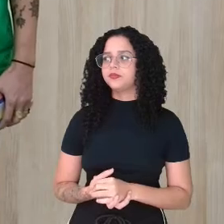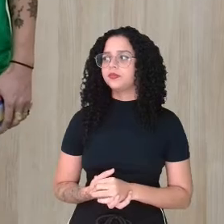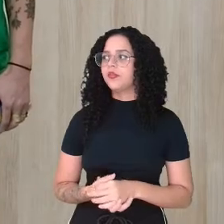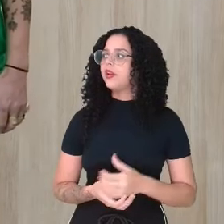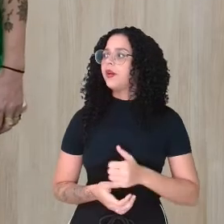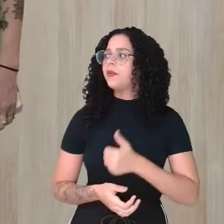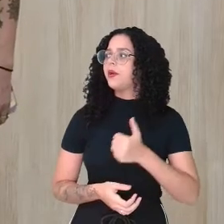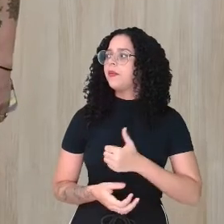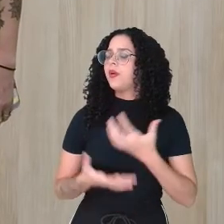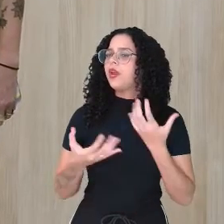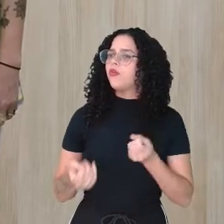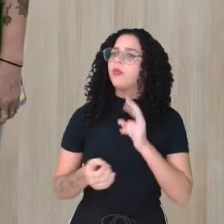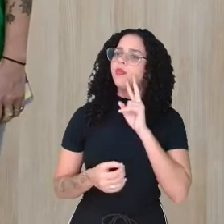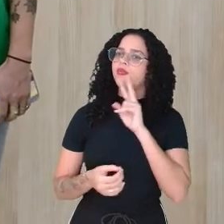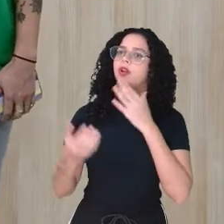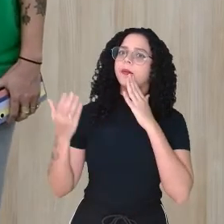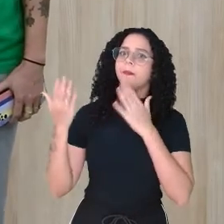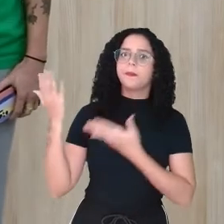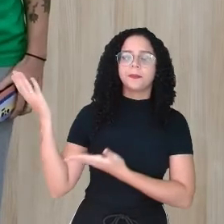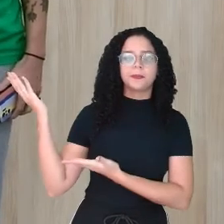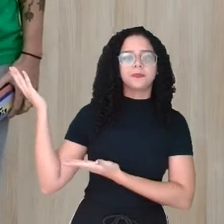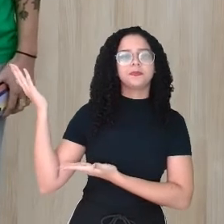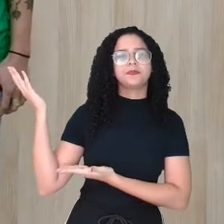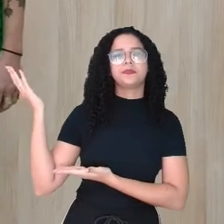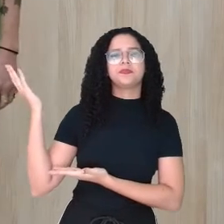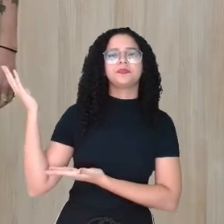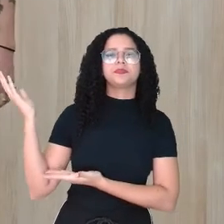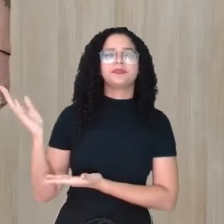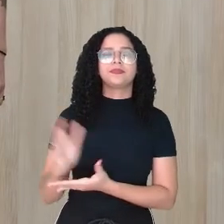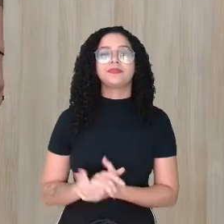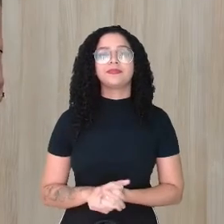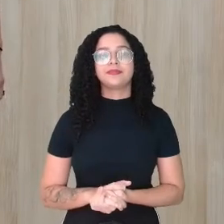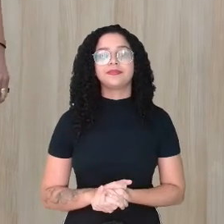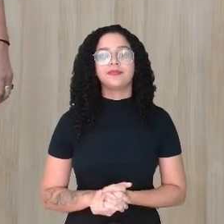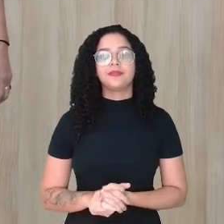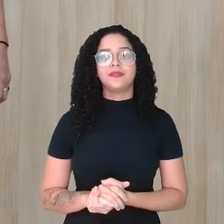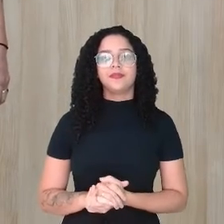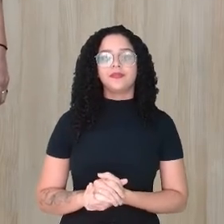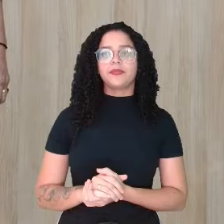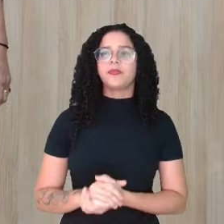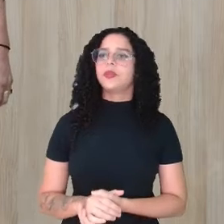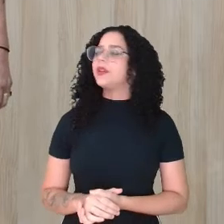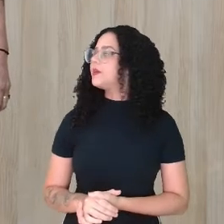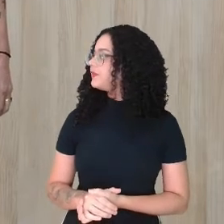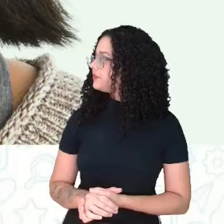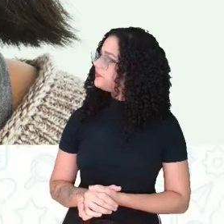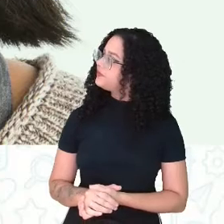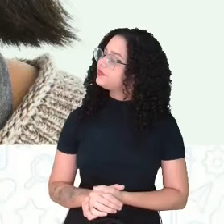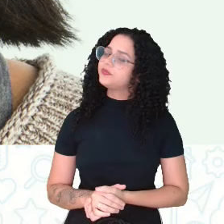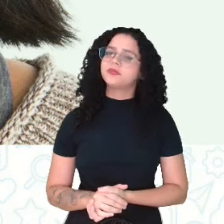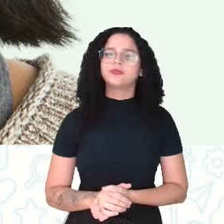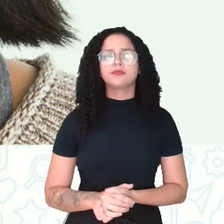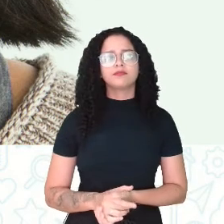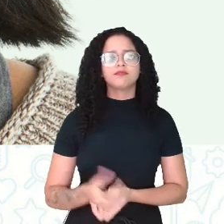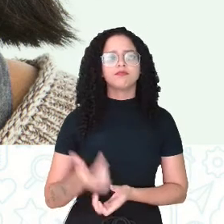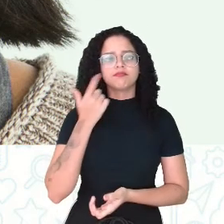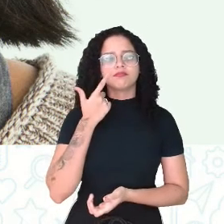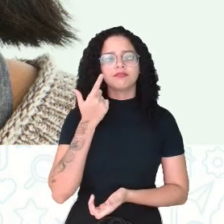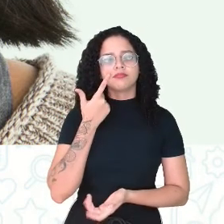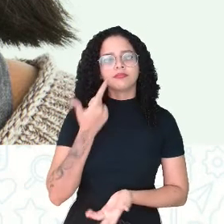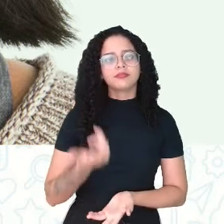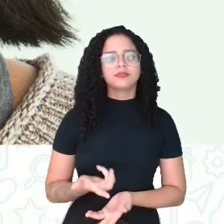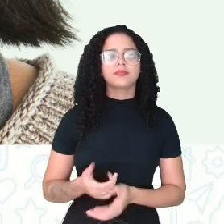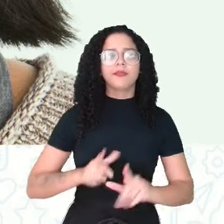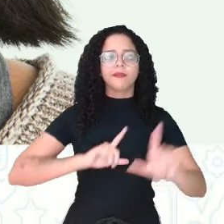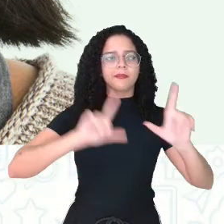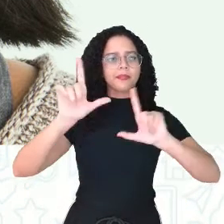Primeiro vamos ver aí, né, nessa imagem. Aí a moça diz o seguinte: mãe, olhem só aí na tela. Mãe, tem